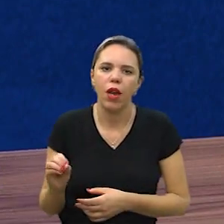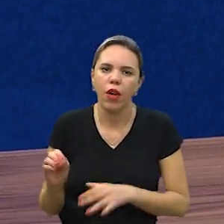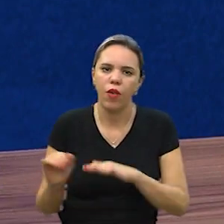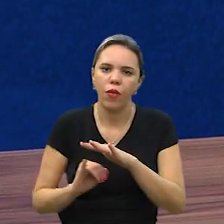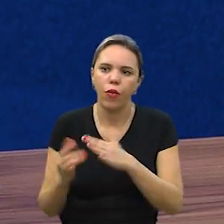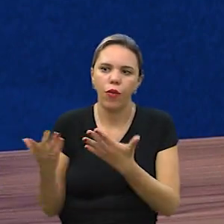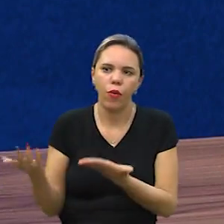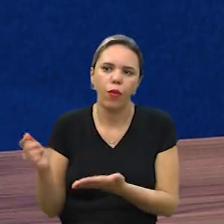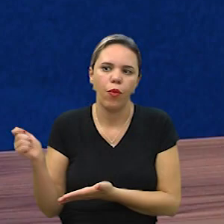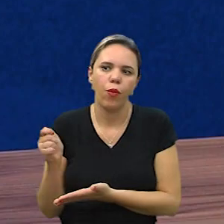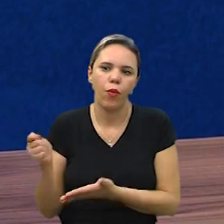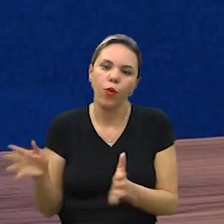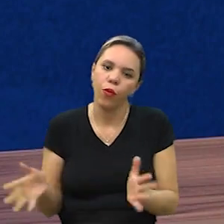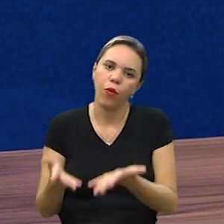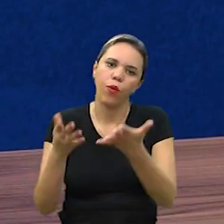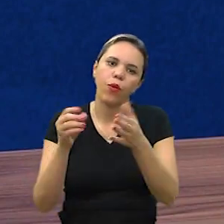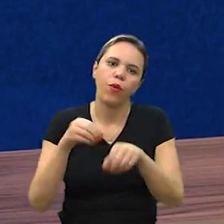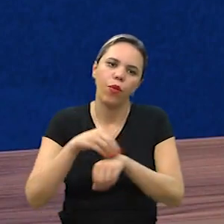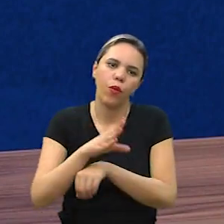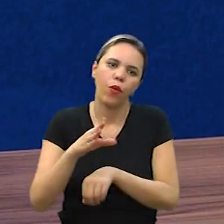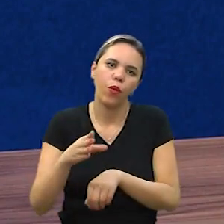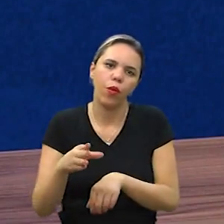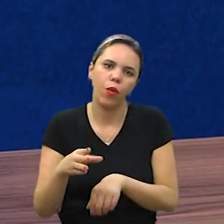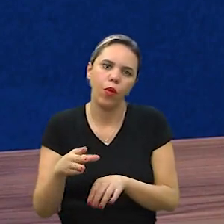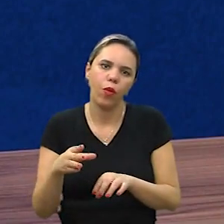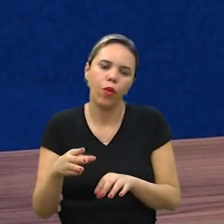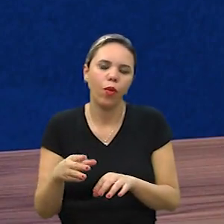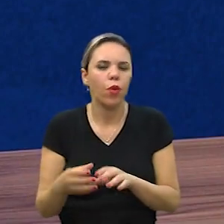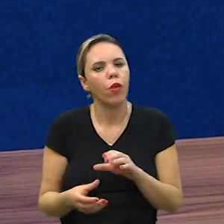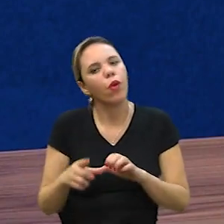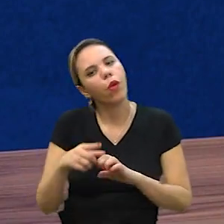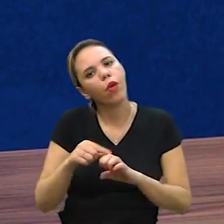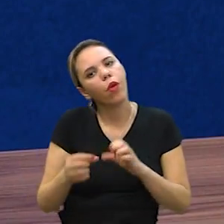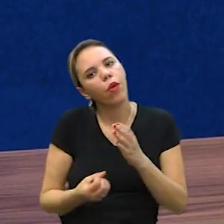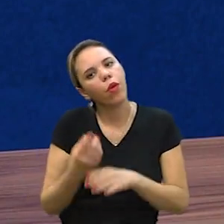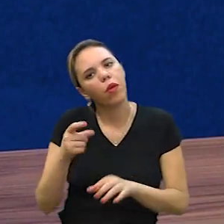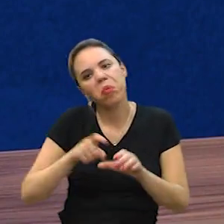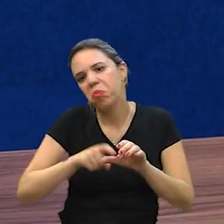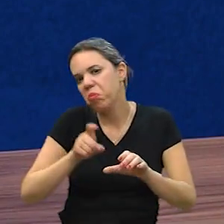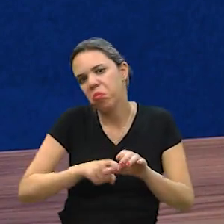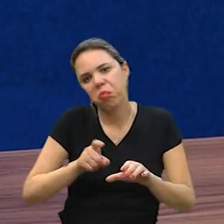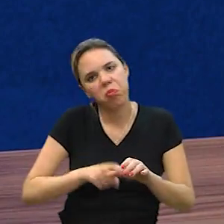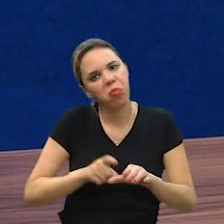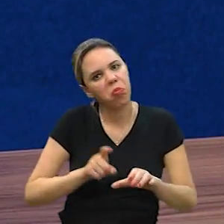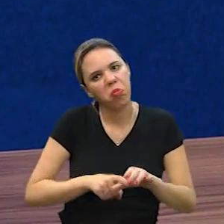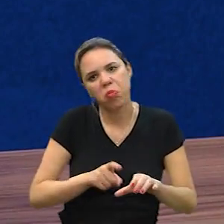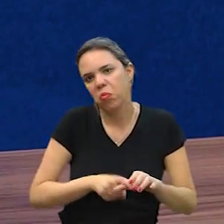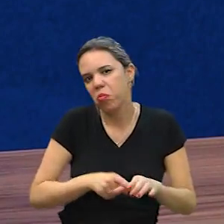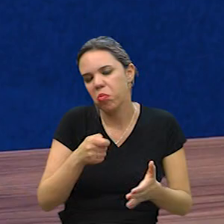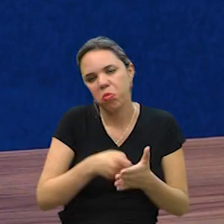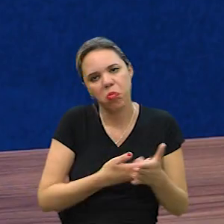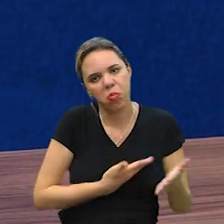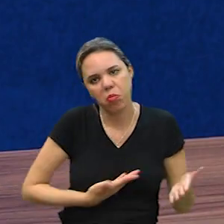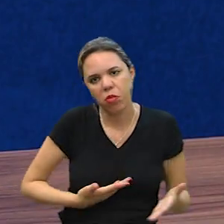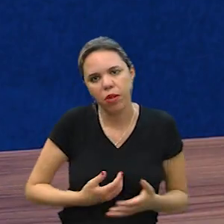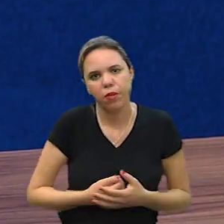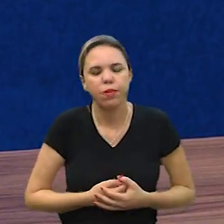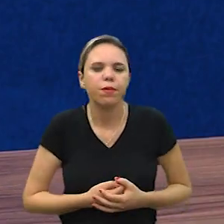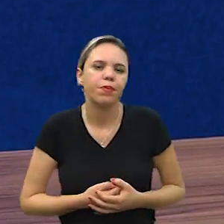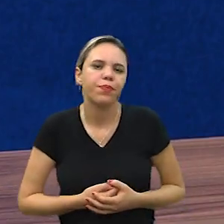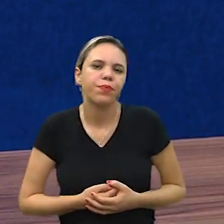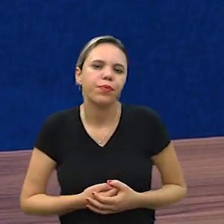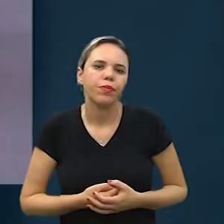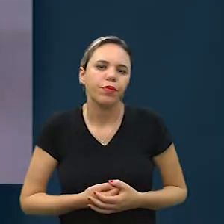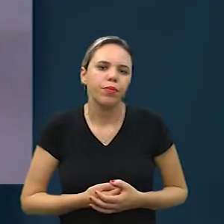Reafro tem para fomentar o afroempreendedorismo sem depender exclusivamente de políticas